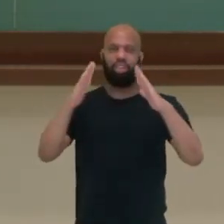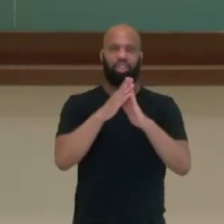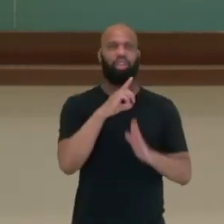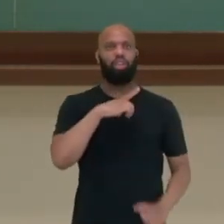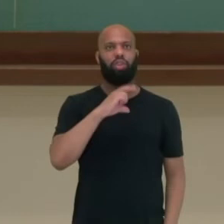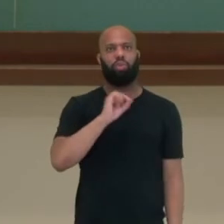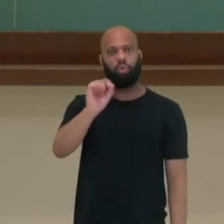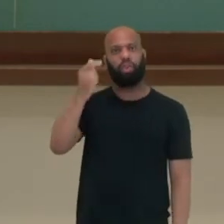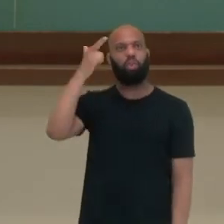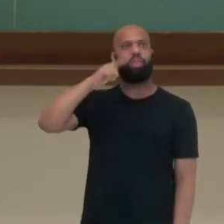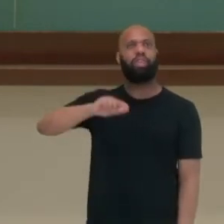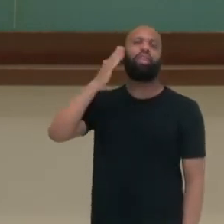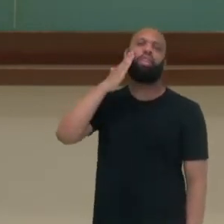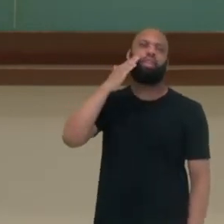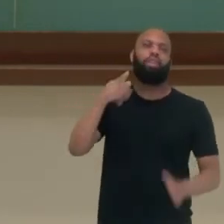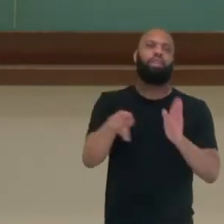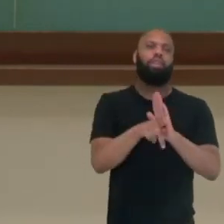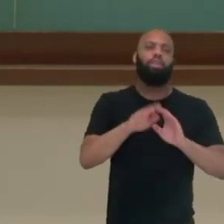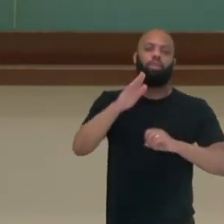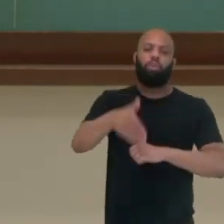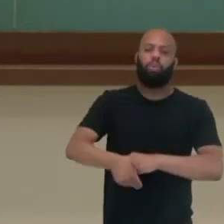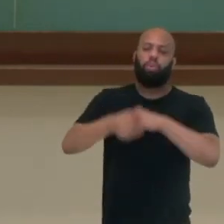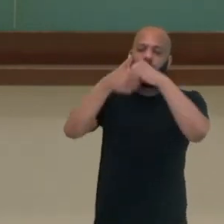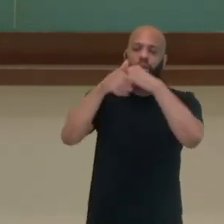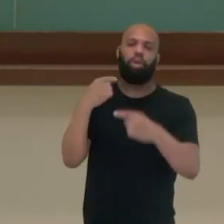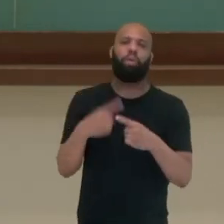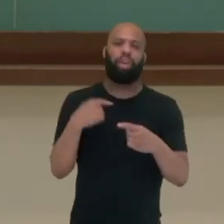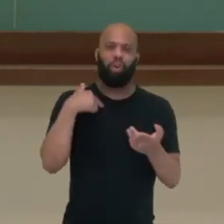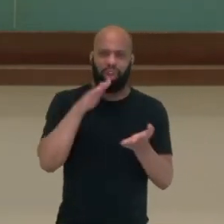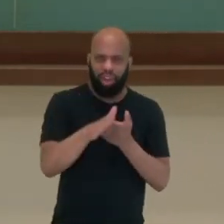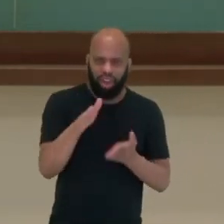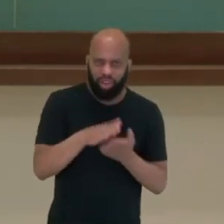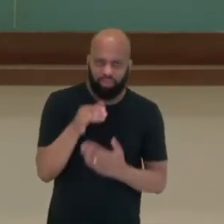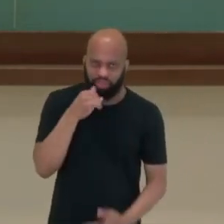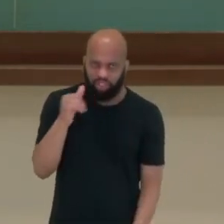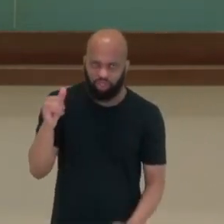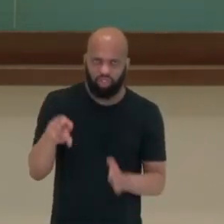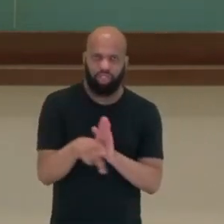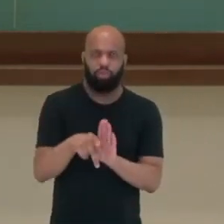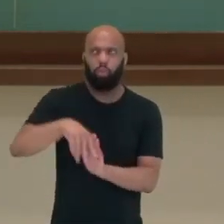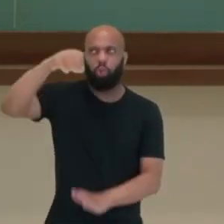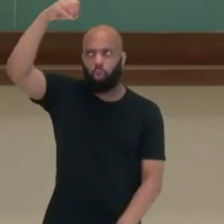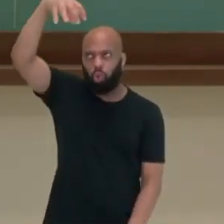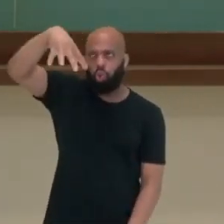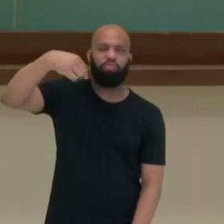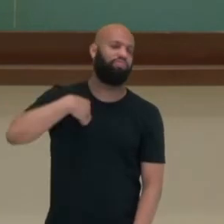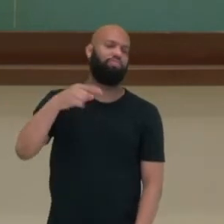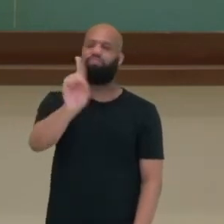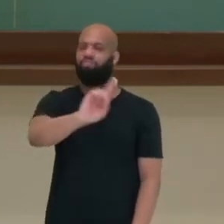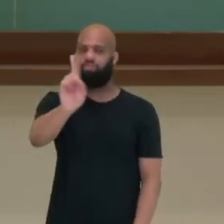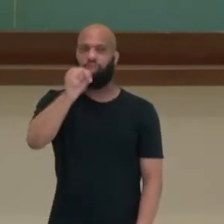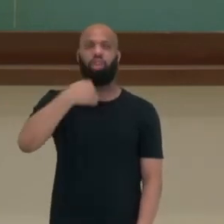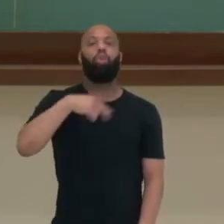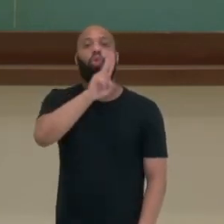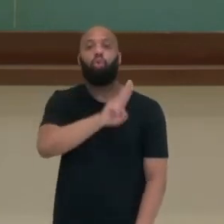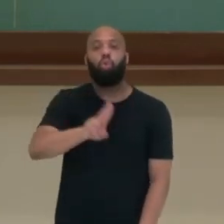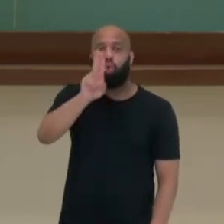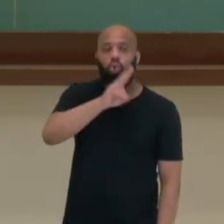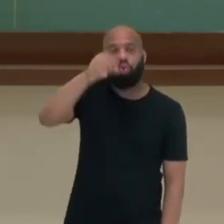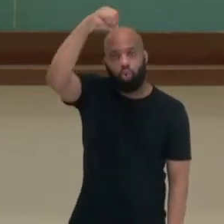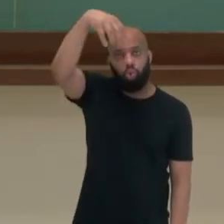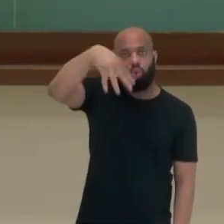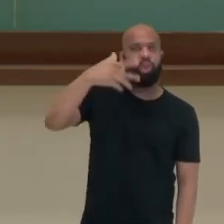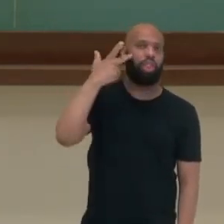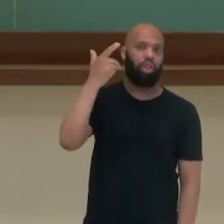uma ideia sustentável. Ao invés de eu gastar energia para iluminar a minha casa, eu vou usar a luz do dia, quando for dia,